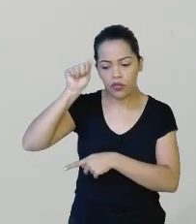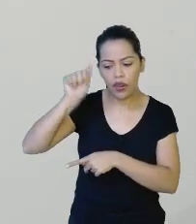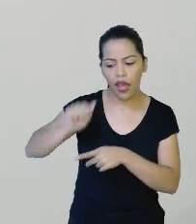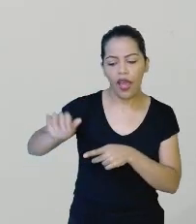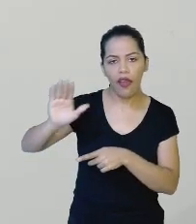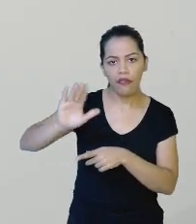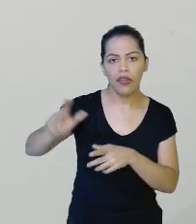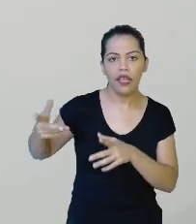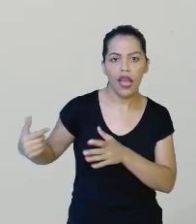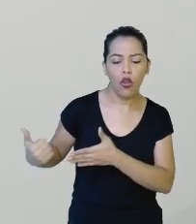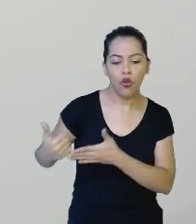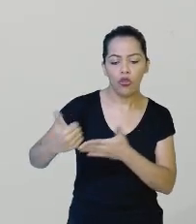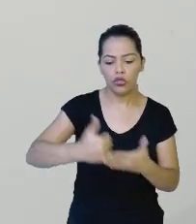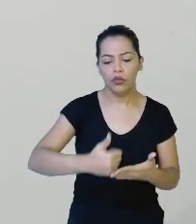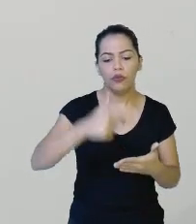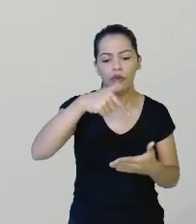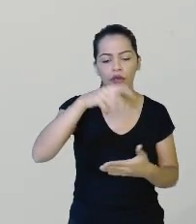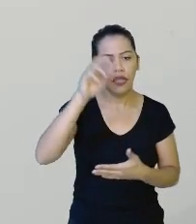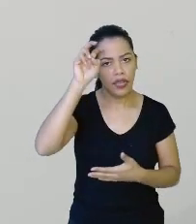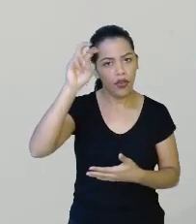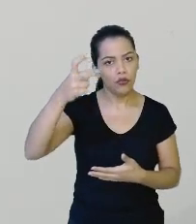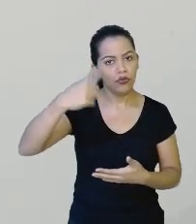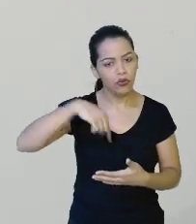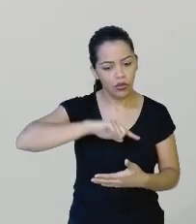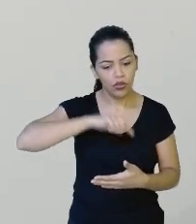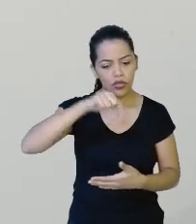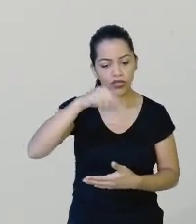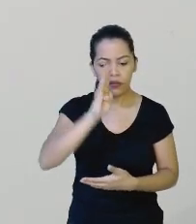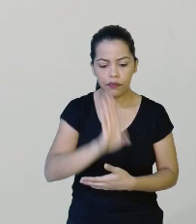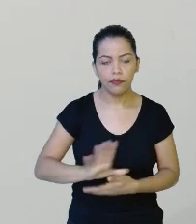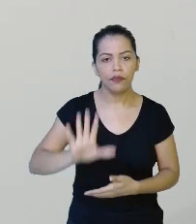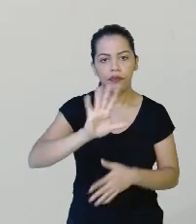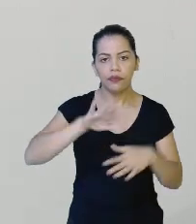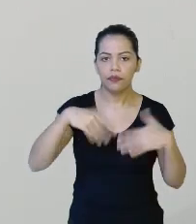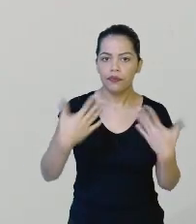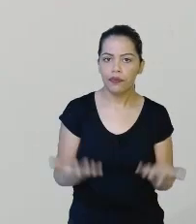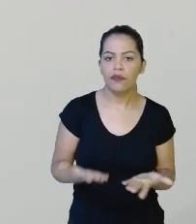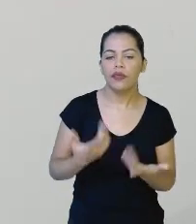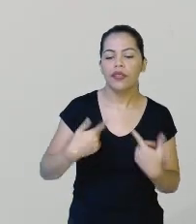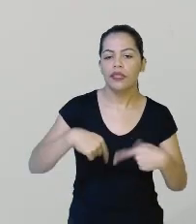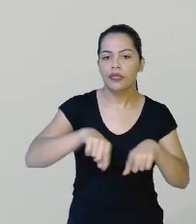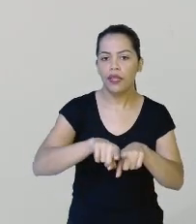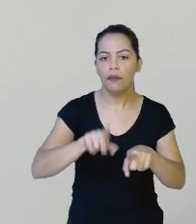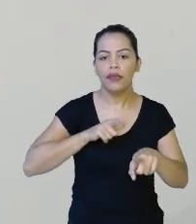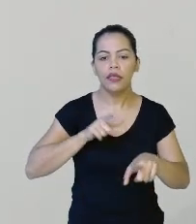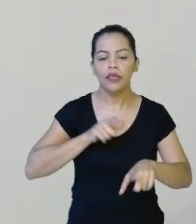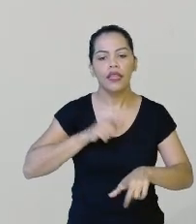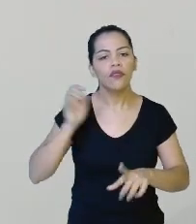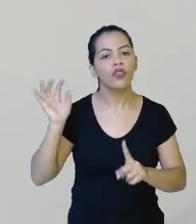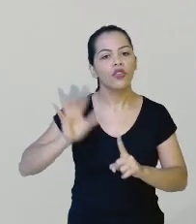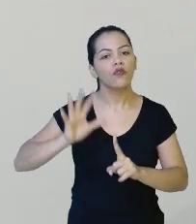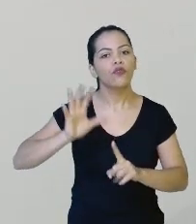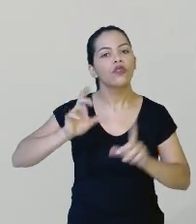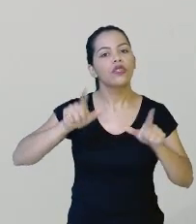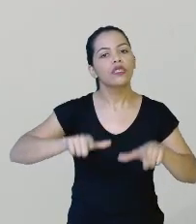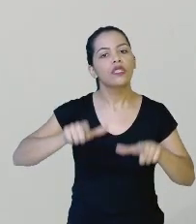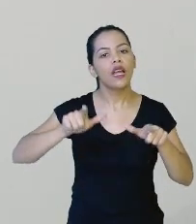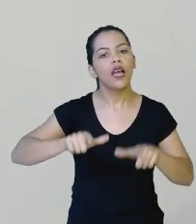idioma também teve essa influência. Além do idioma, como eu já falei para vocês, tivemos também influência